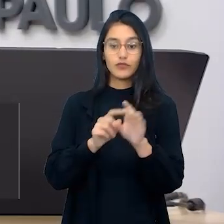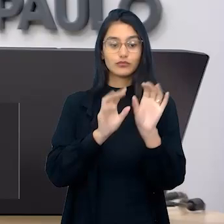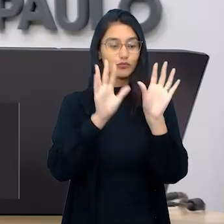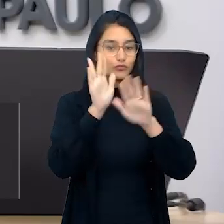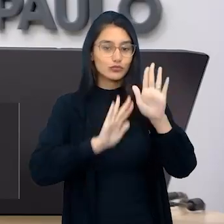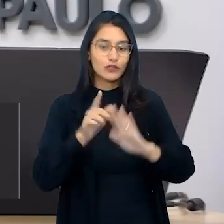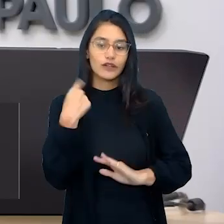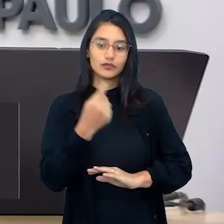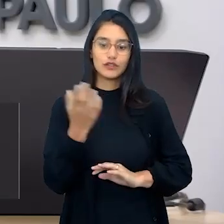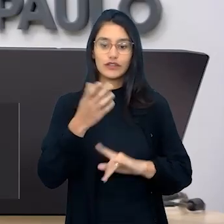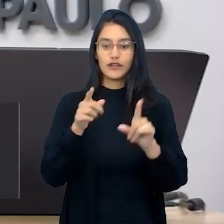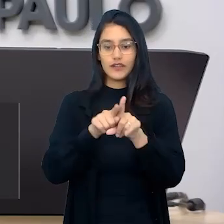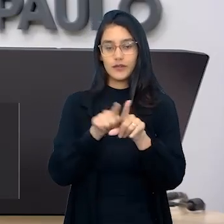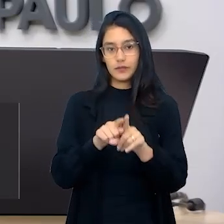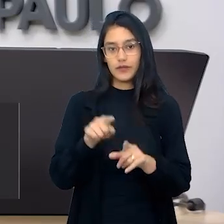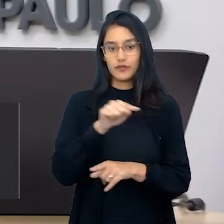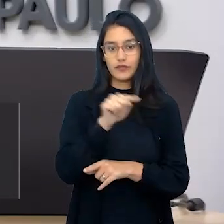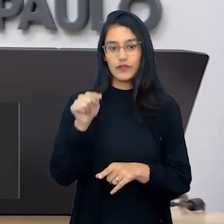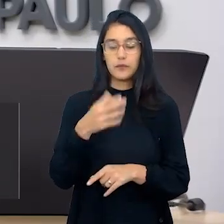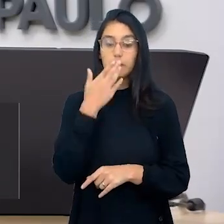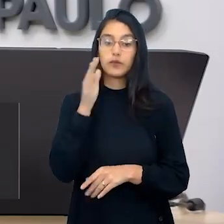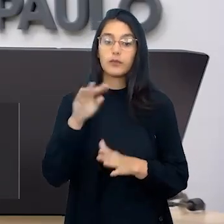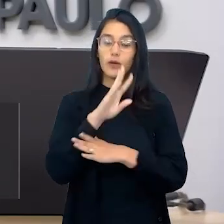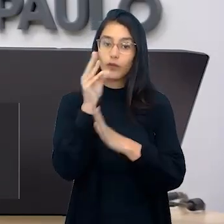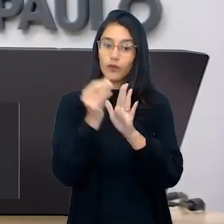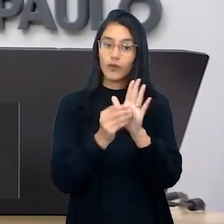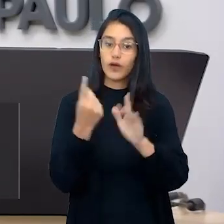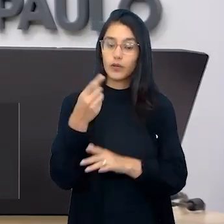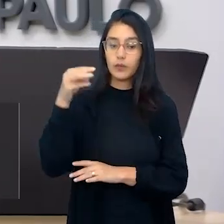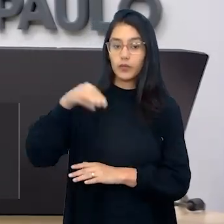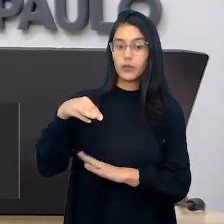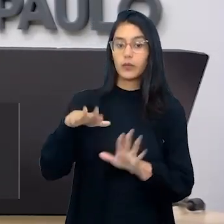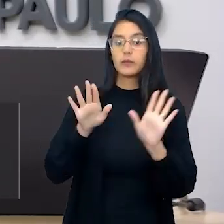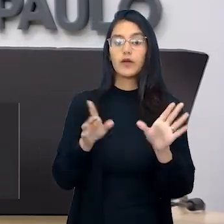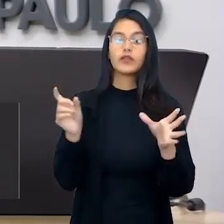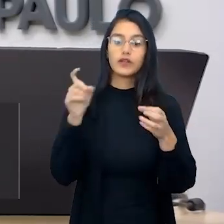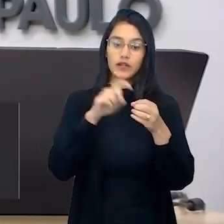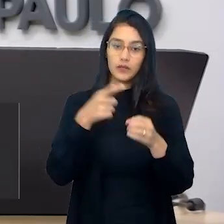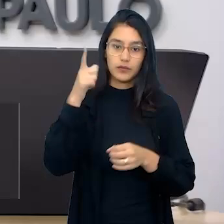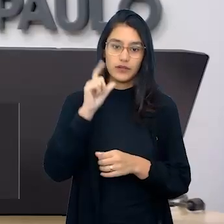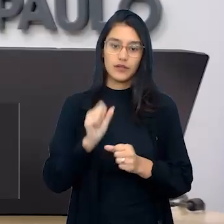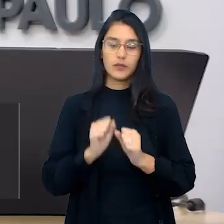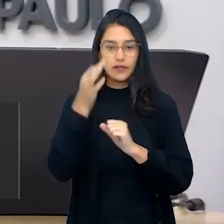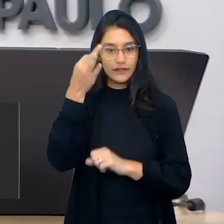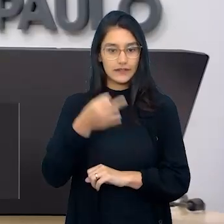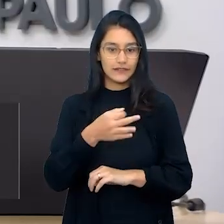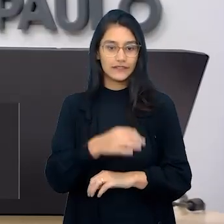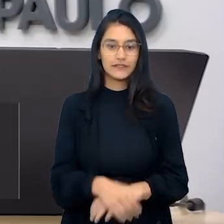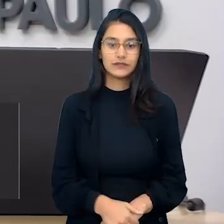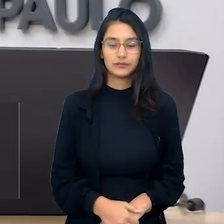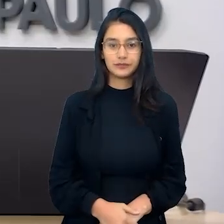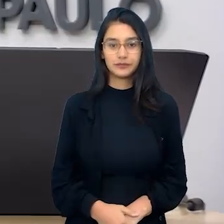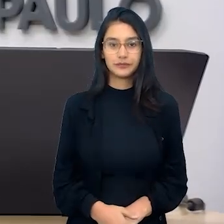delicadeza que a gente quer aí ter com vocês. Eu vou pedir para colocar aí 1 minuto, mas voltaremos antes, pode ter certeza.